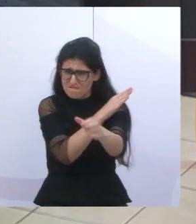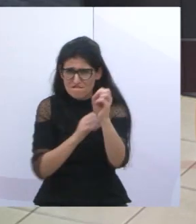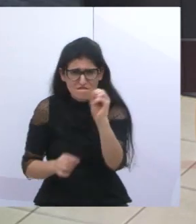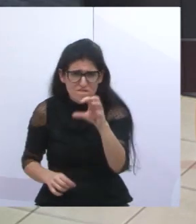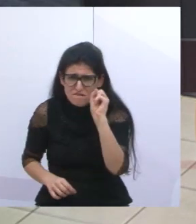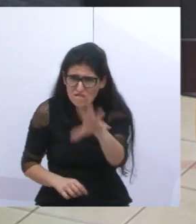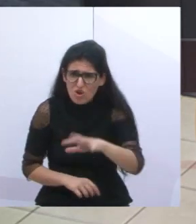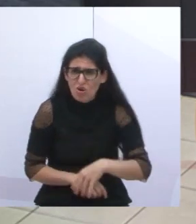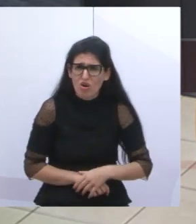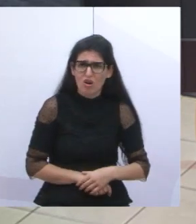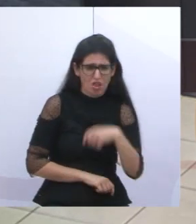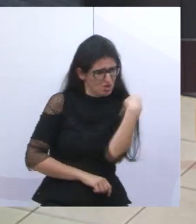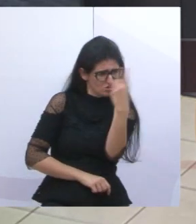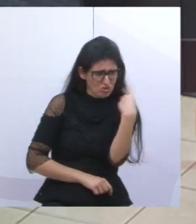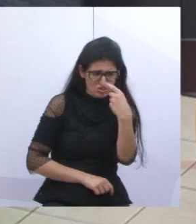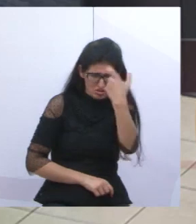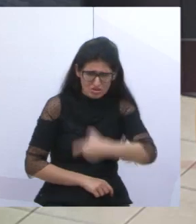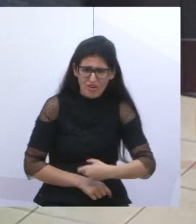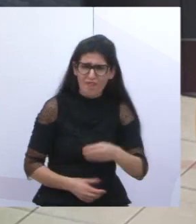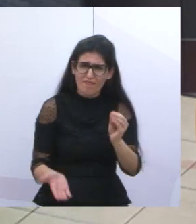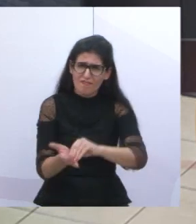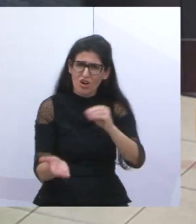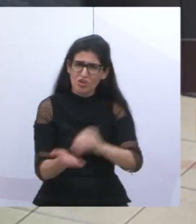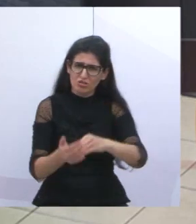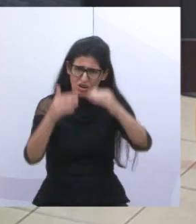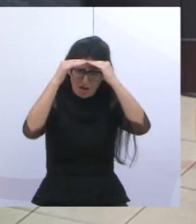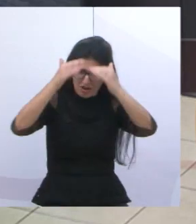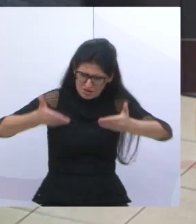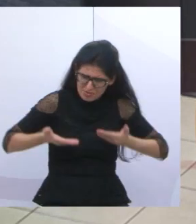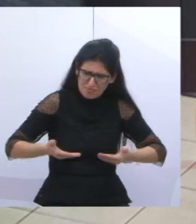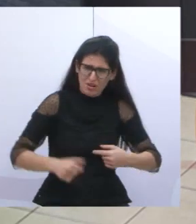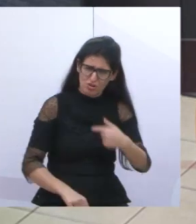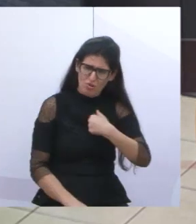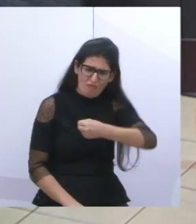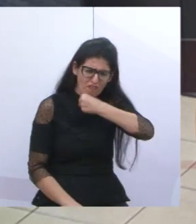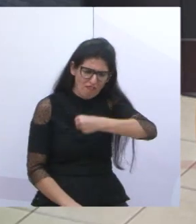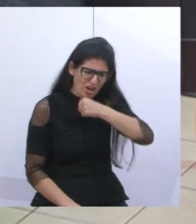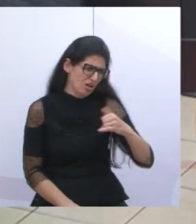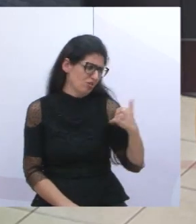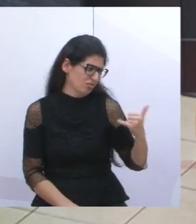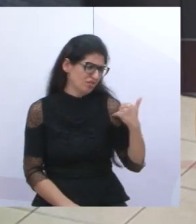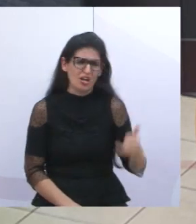de respeito, eu como idoso, você deixar aqui até a noite e ir embora a hora que você foi.